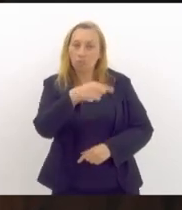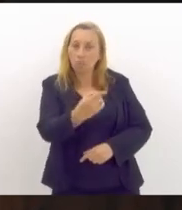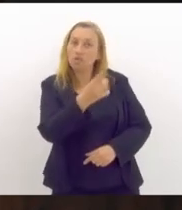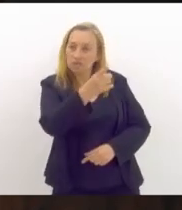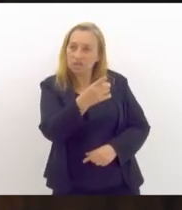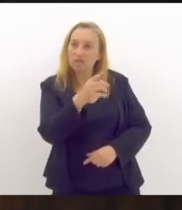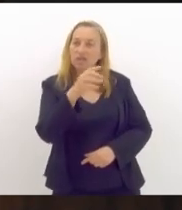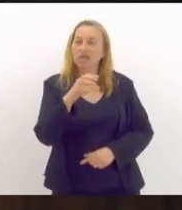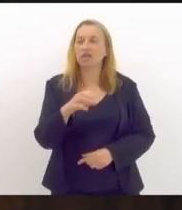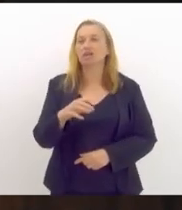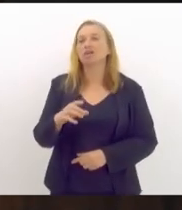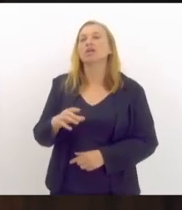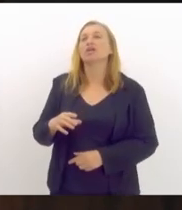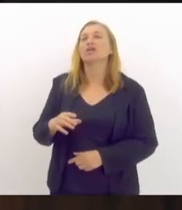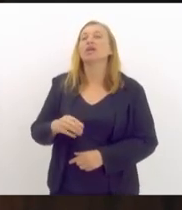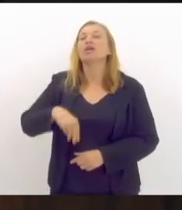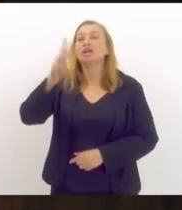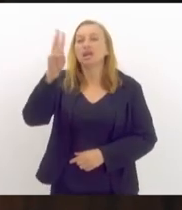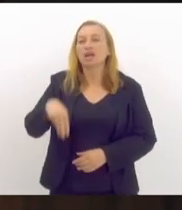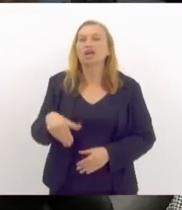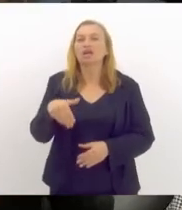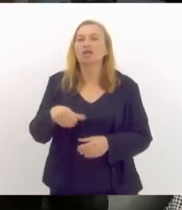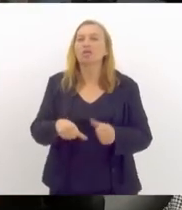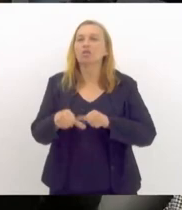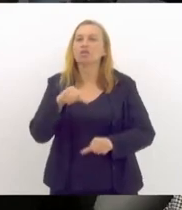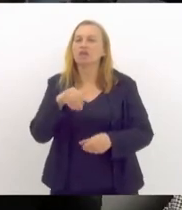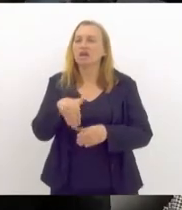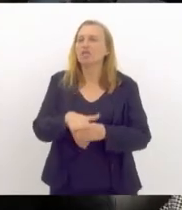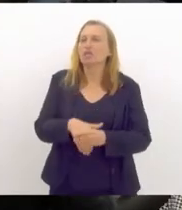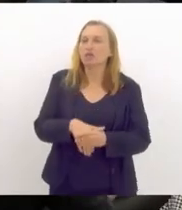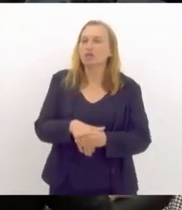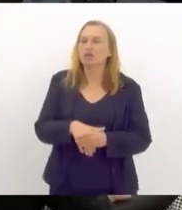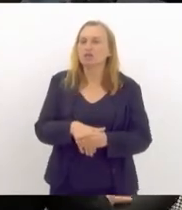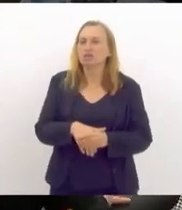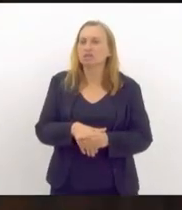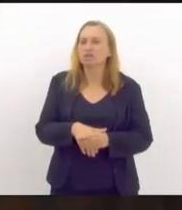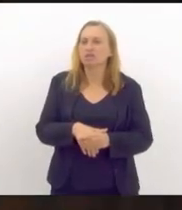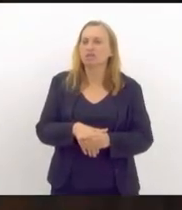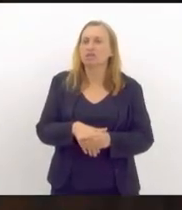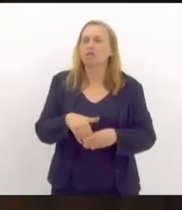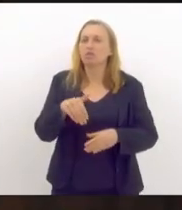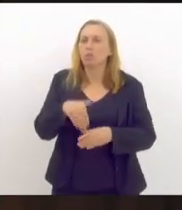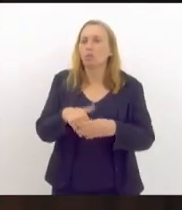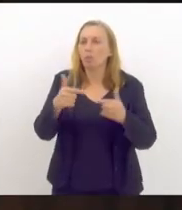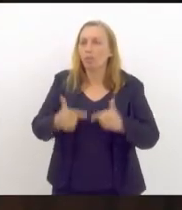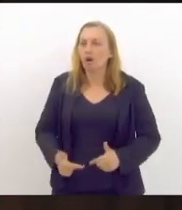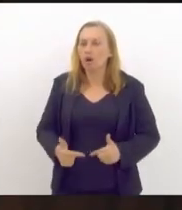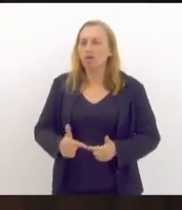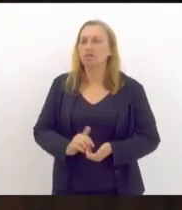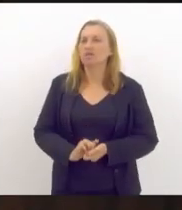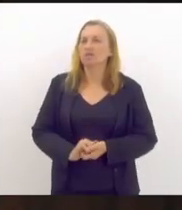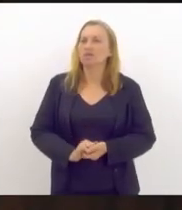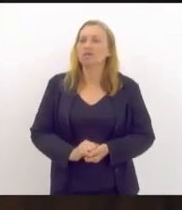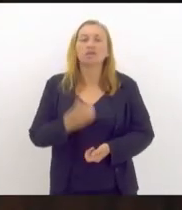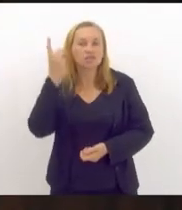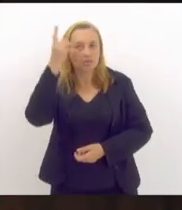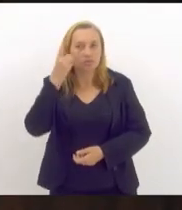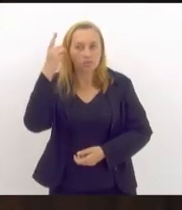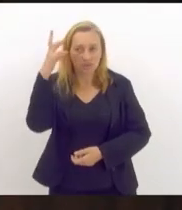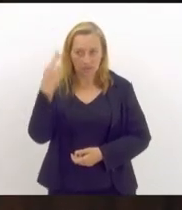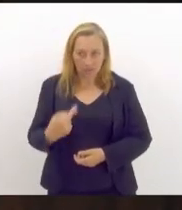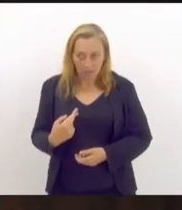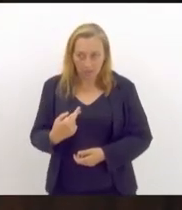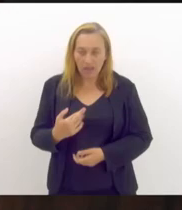quem vota ao contrário abstenção Então vamos lá a deputada Renata